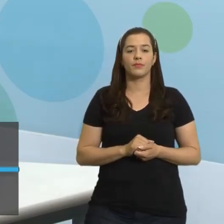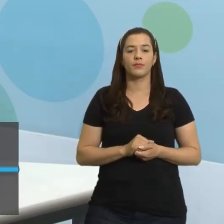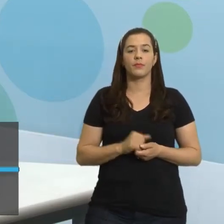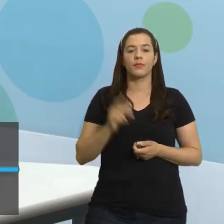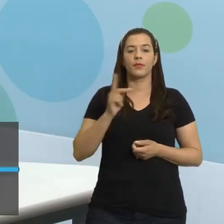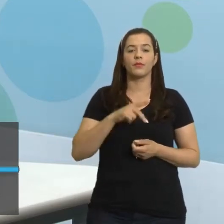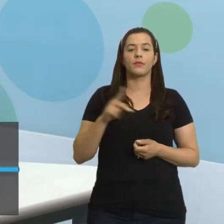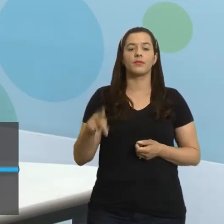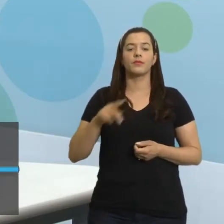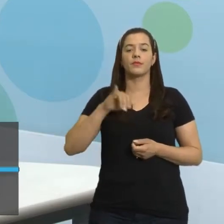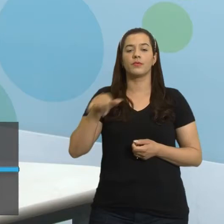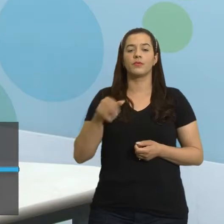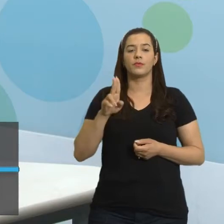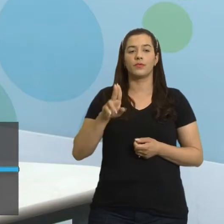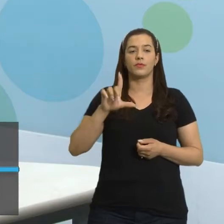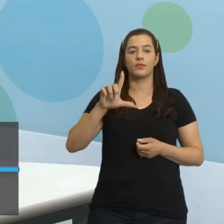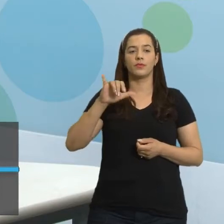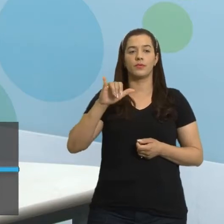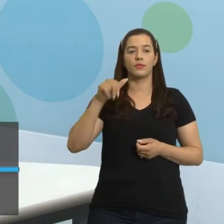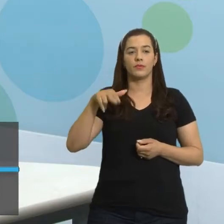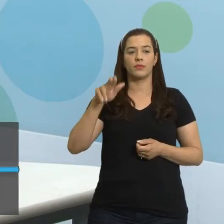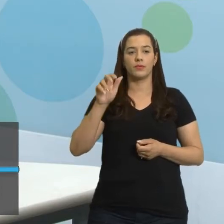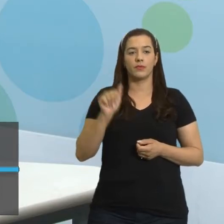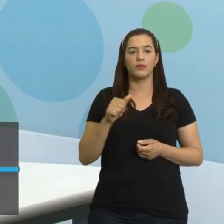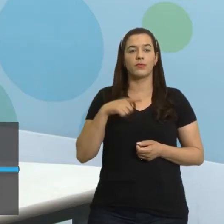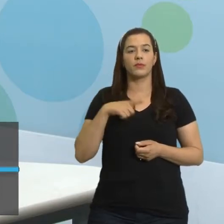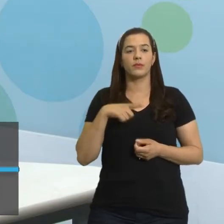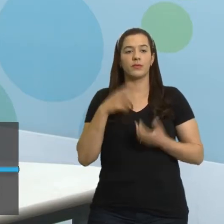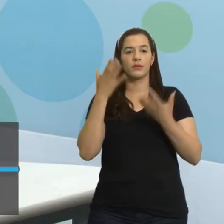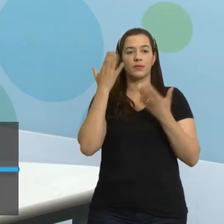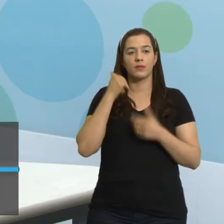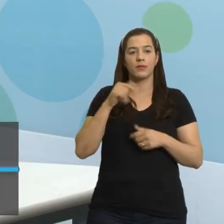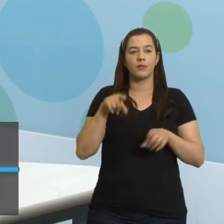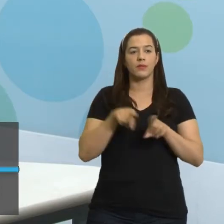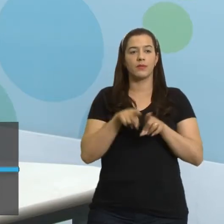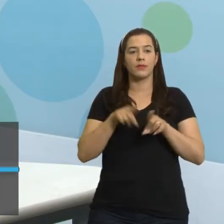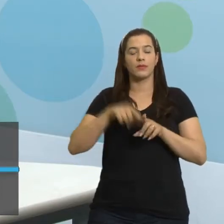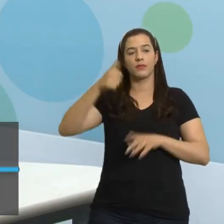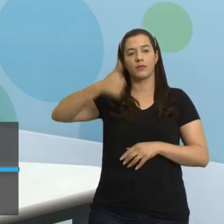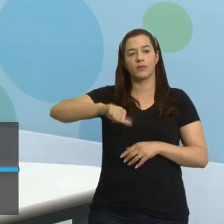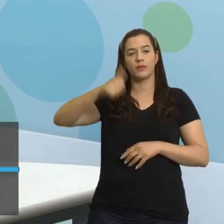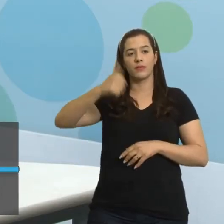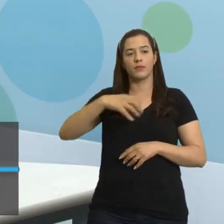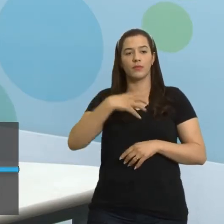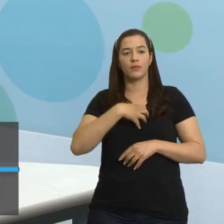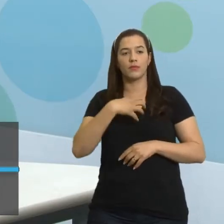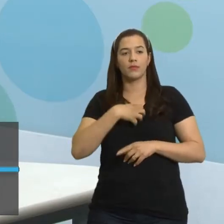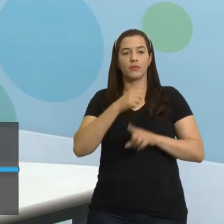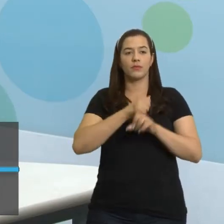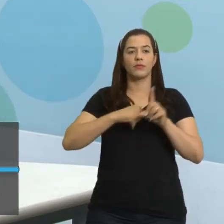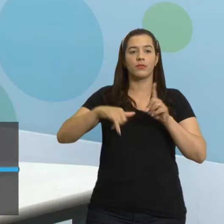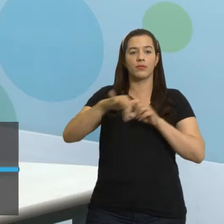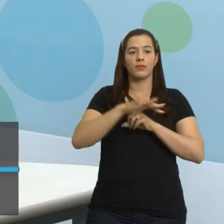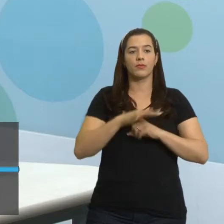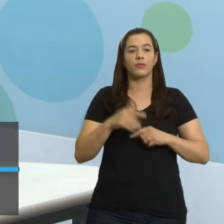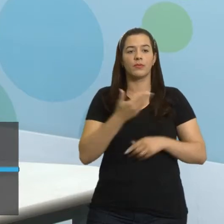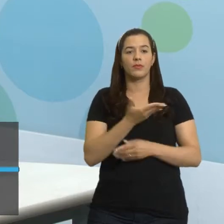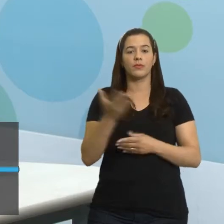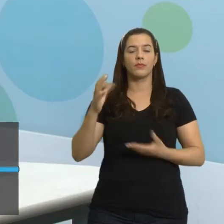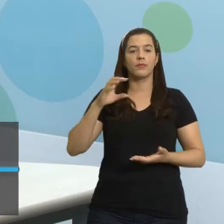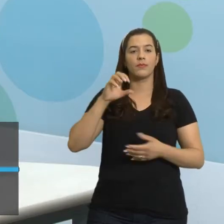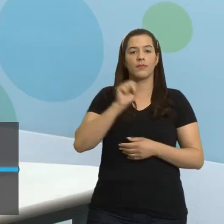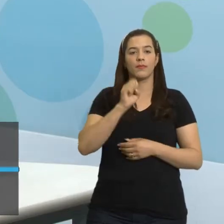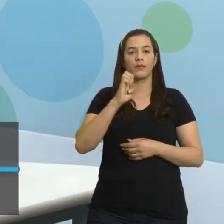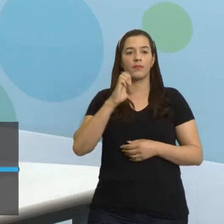Professora Juliana aqui está perguntando, Grazi, por favor, gostaria de saber por que a autoavaliação socioemocional não está disponível na sede para